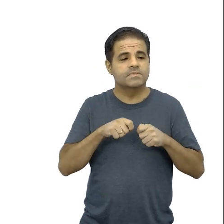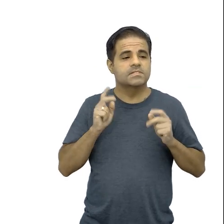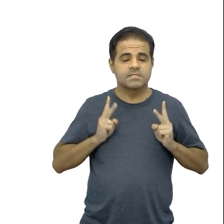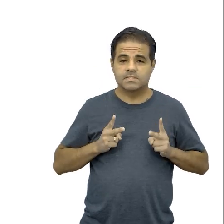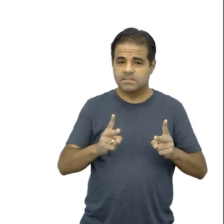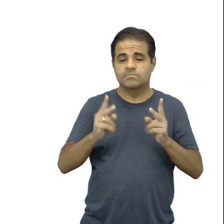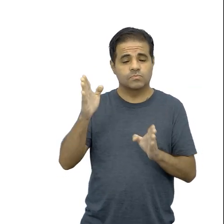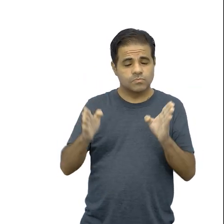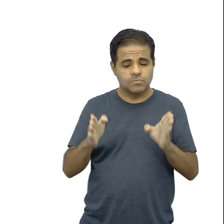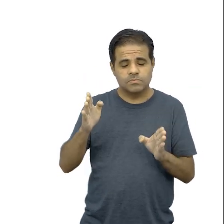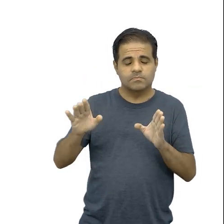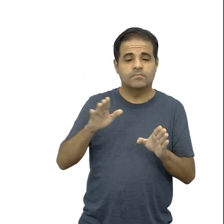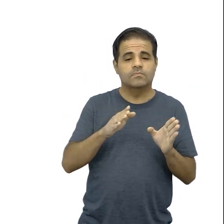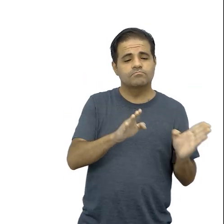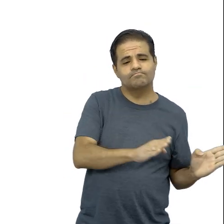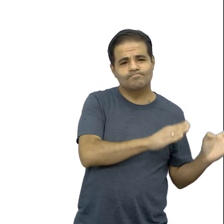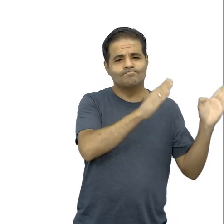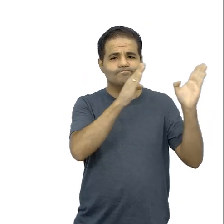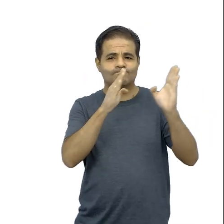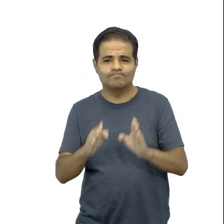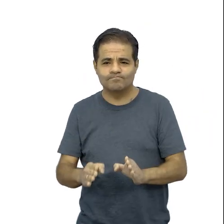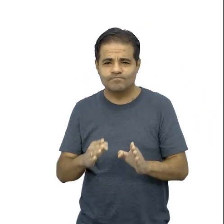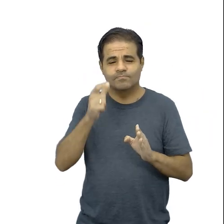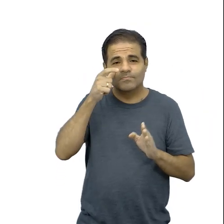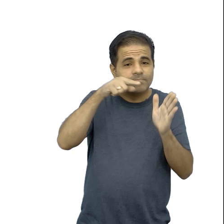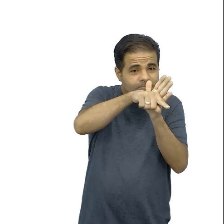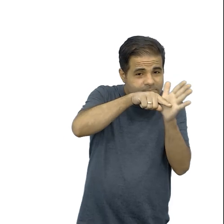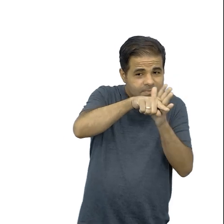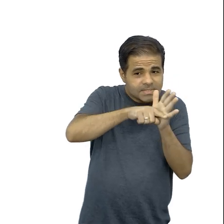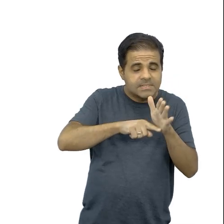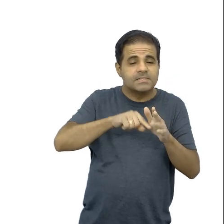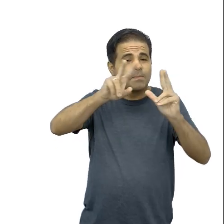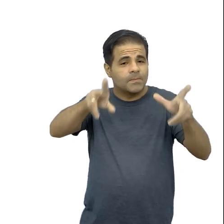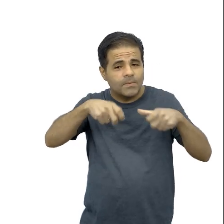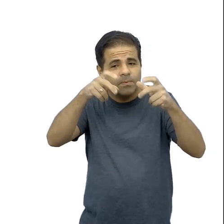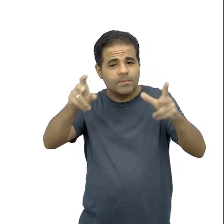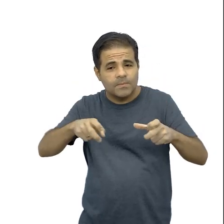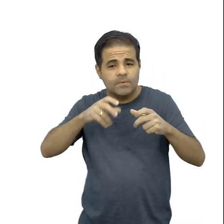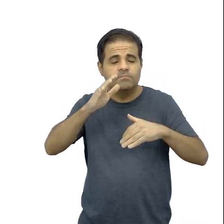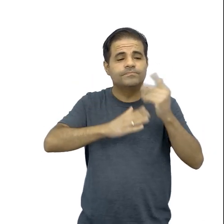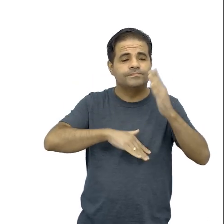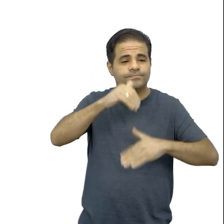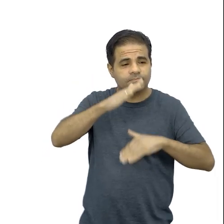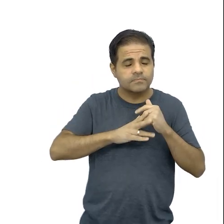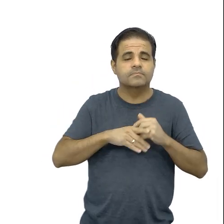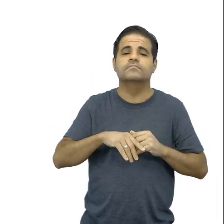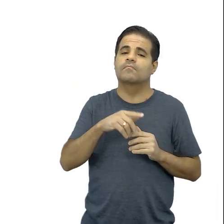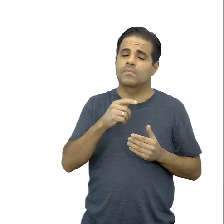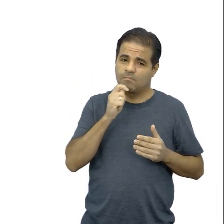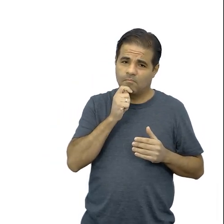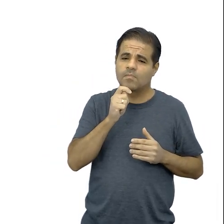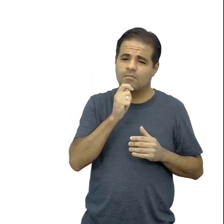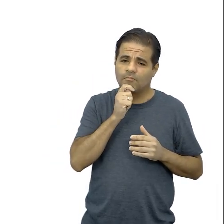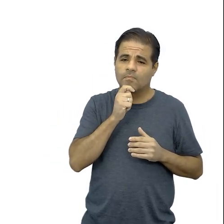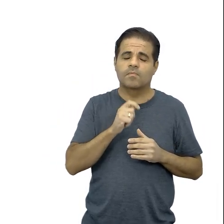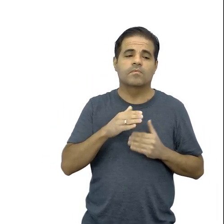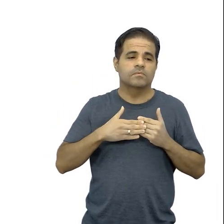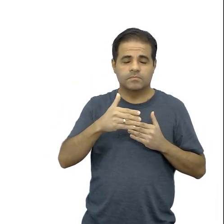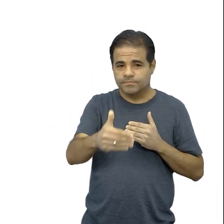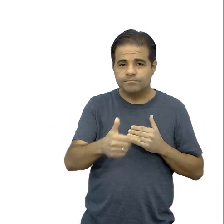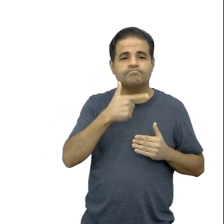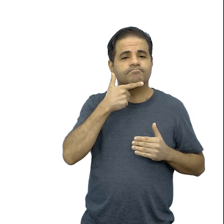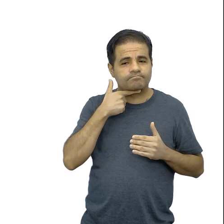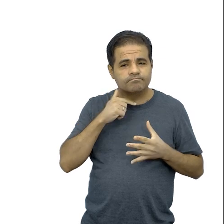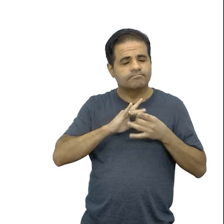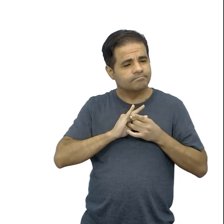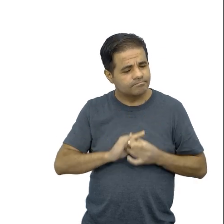sempre durante as formações que a gente possa consultar, folhear o material, explorar mesmo, ainda, né, que de forma ainda muito à